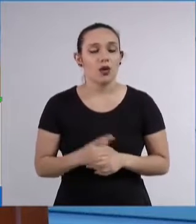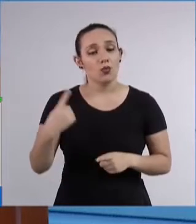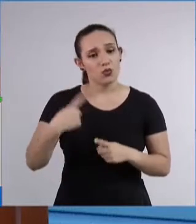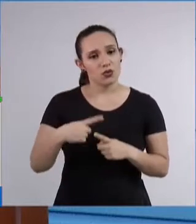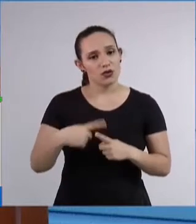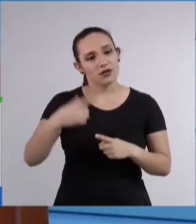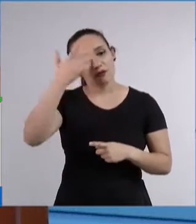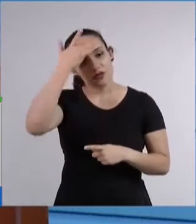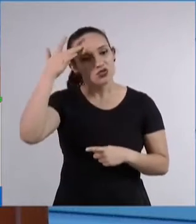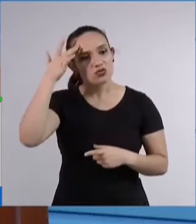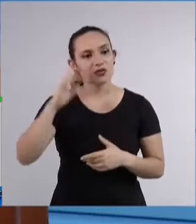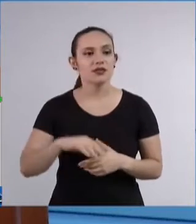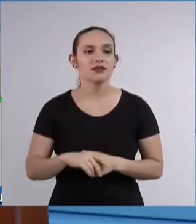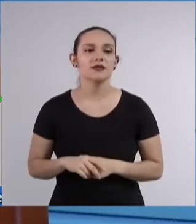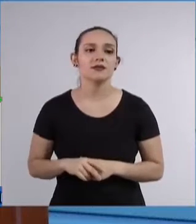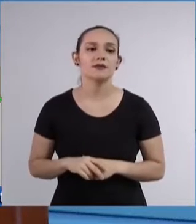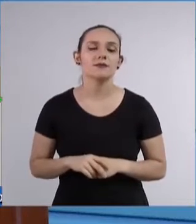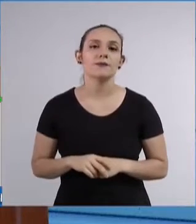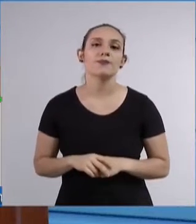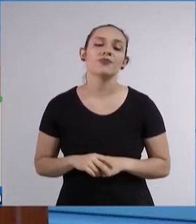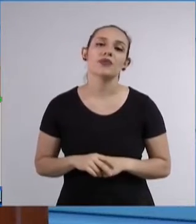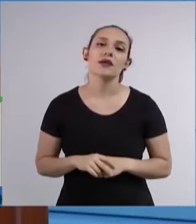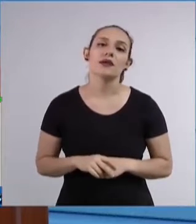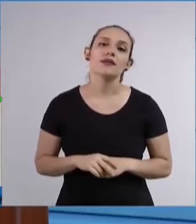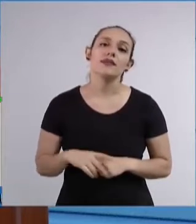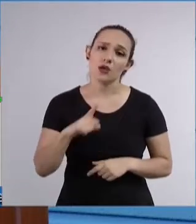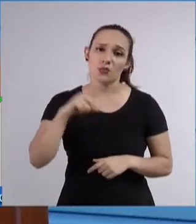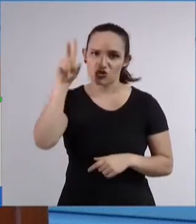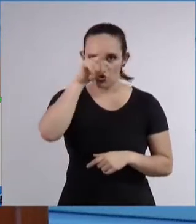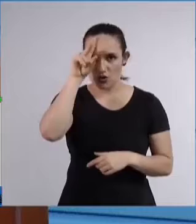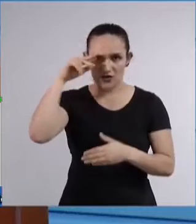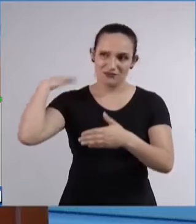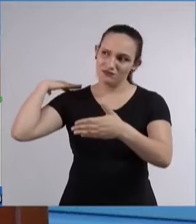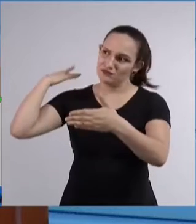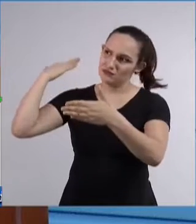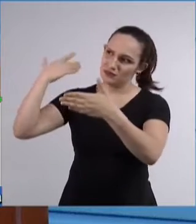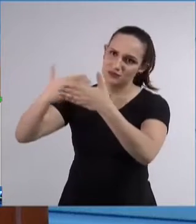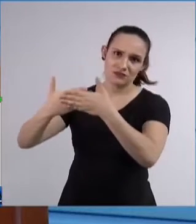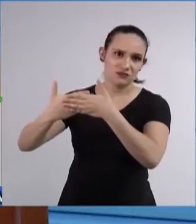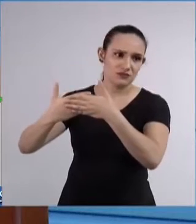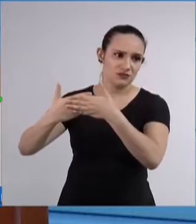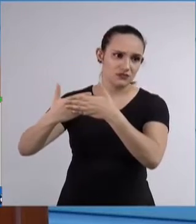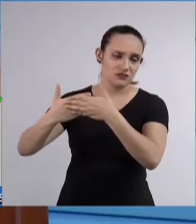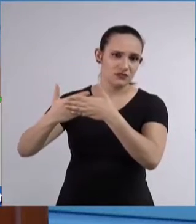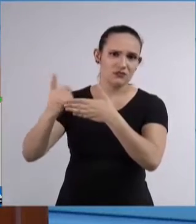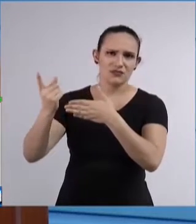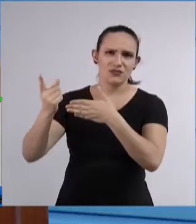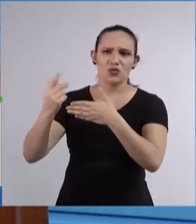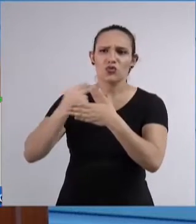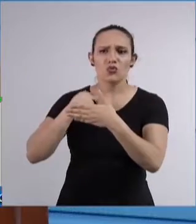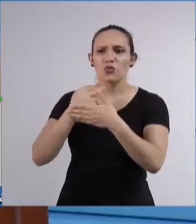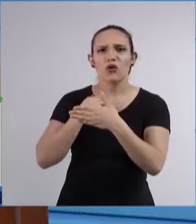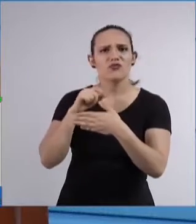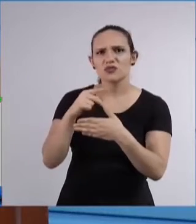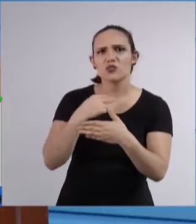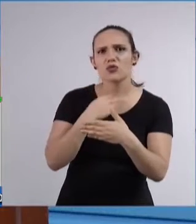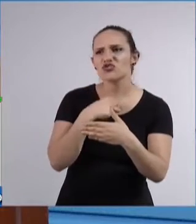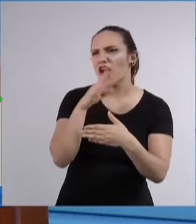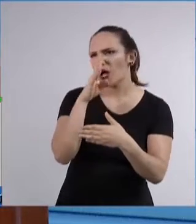Orevan, o homem tem que ser julgado pela história que ele construiu, não pela história que querem construir dele. Nunca julgue um